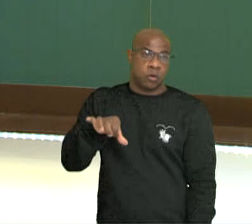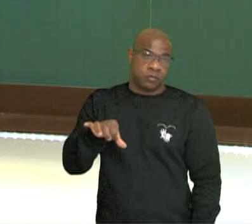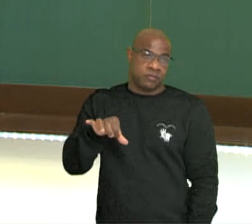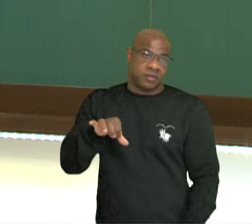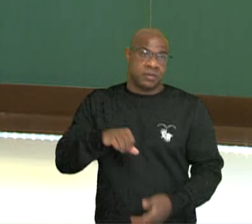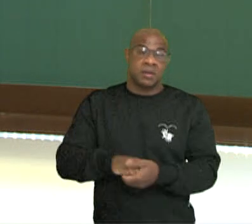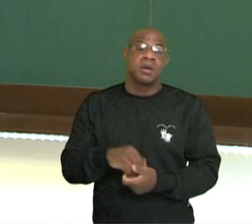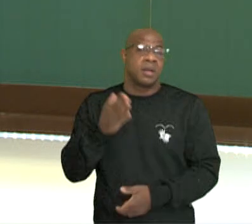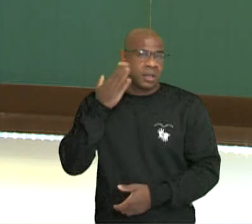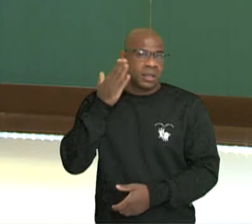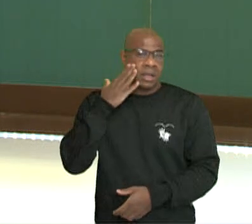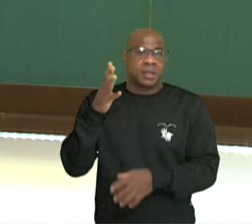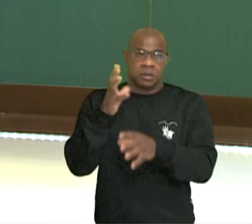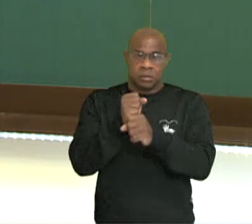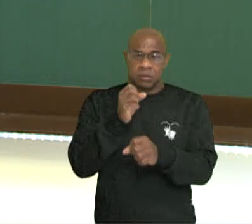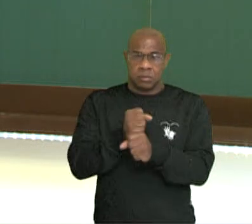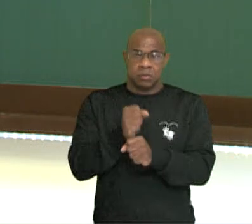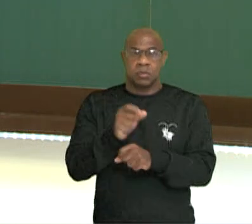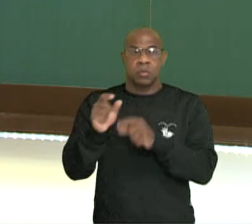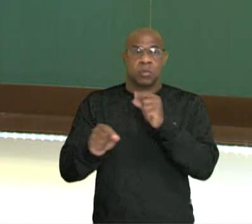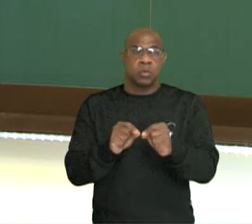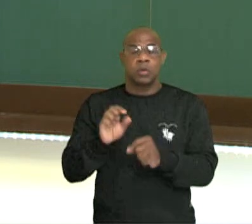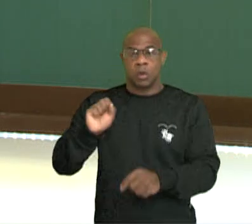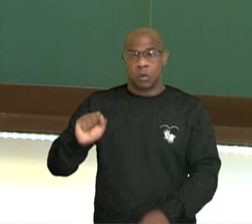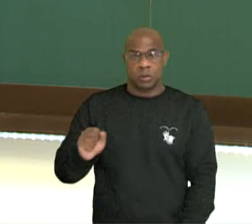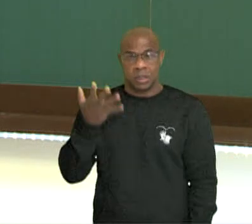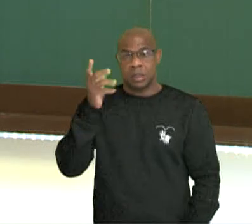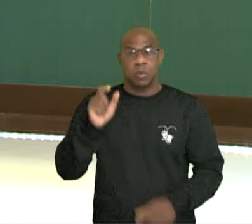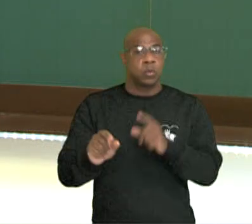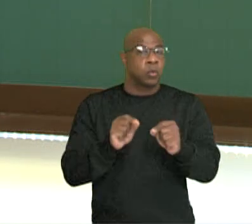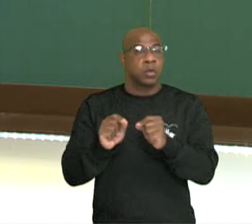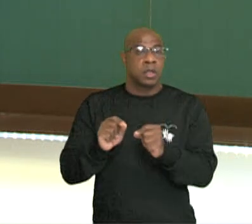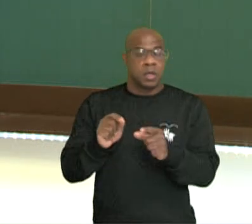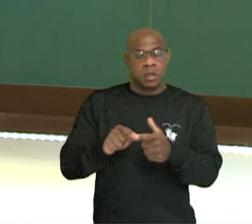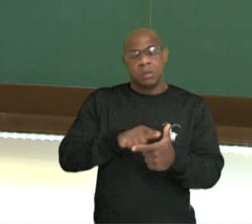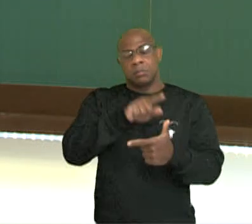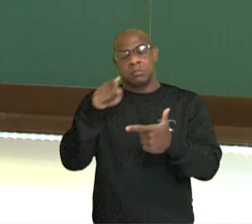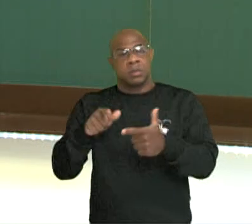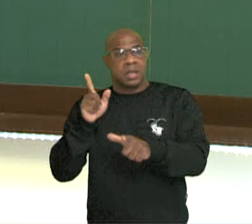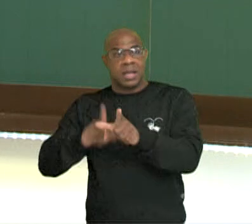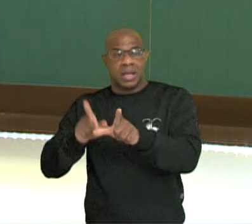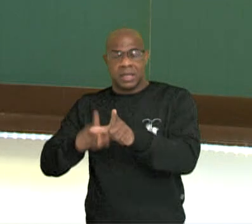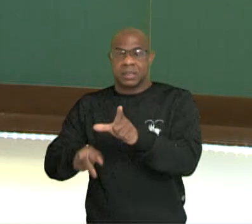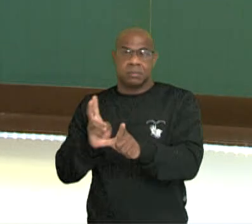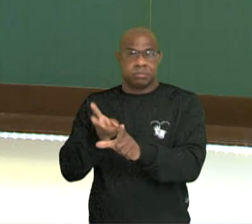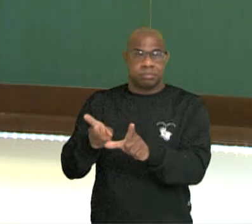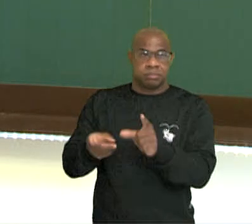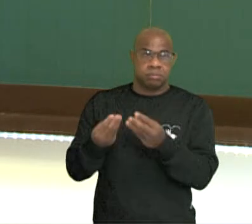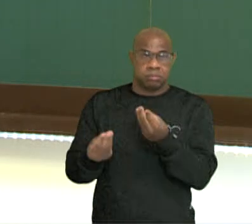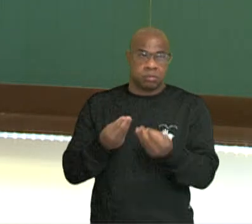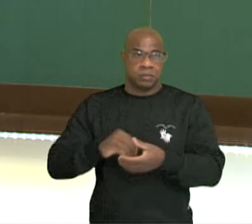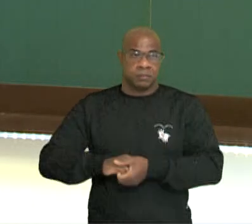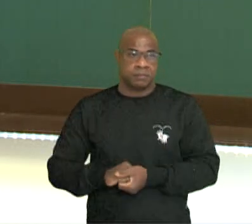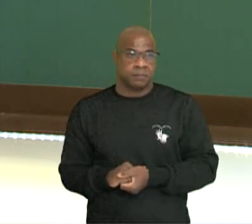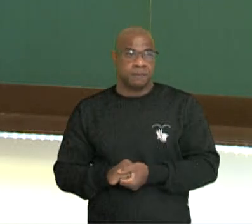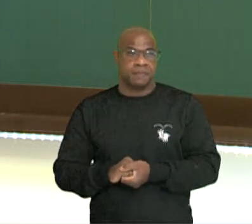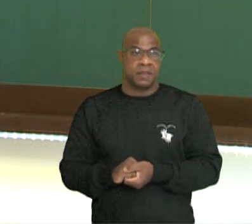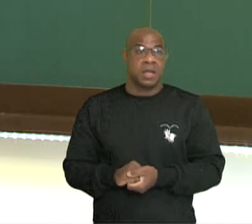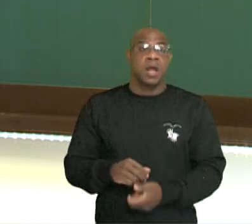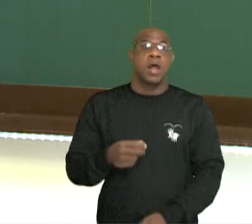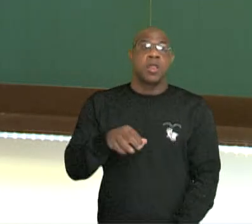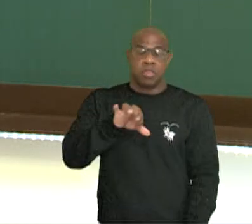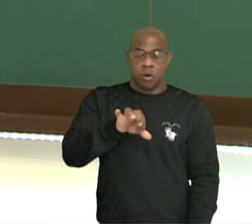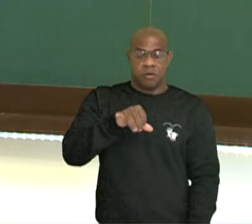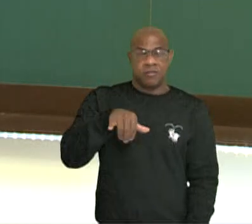que a soma de monômios só acontece quando a parte literal é a mesma, né? Então,